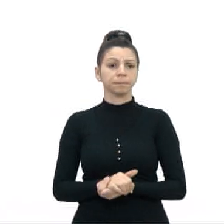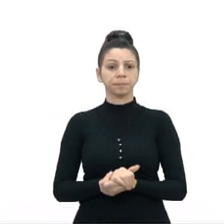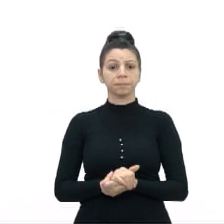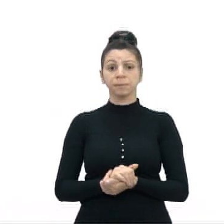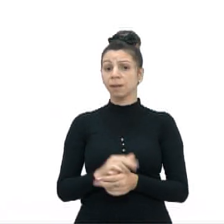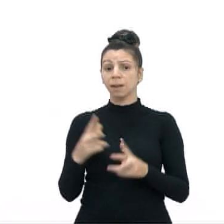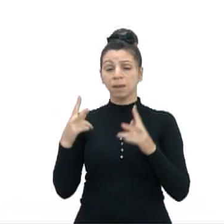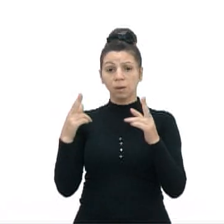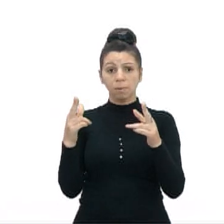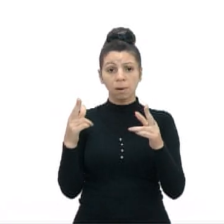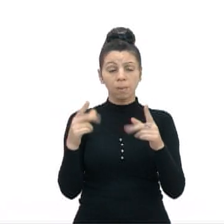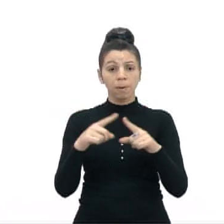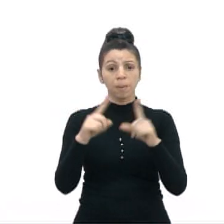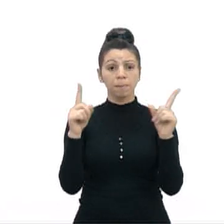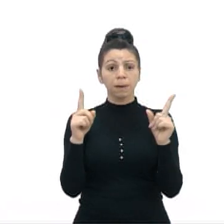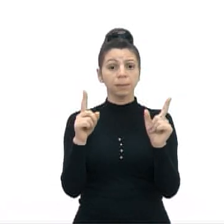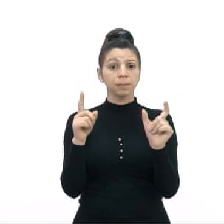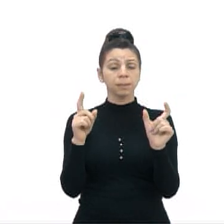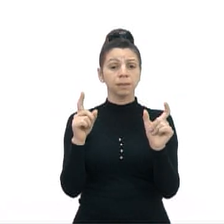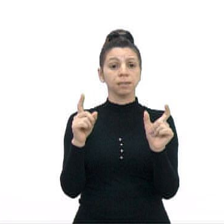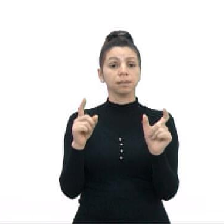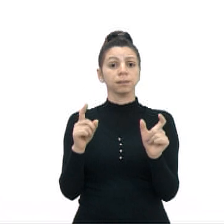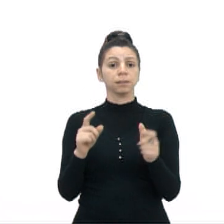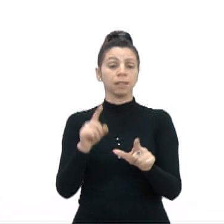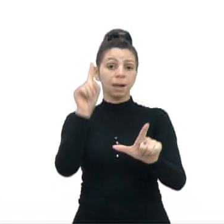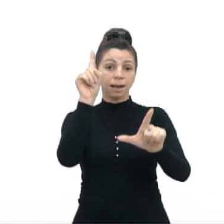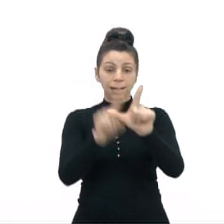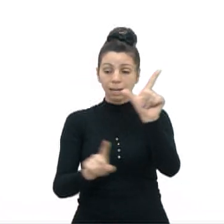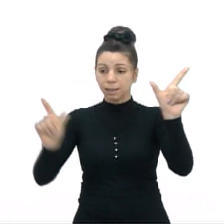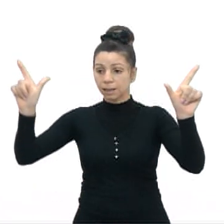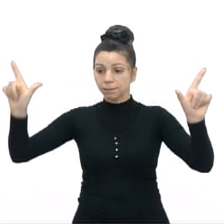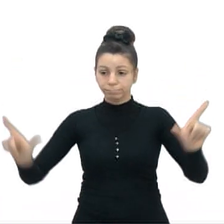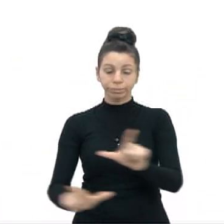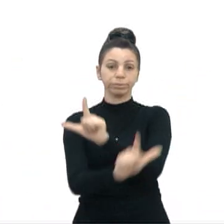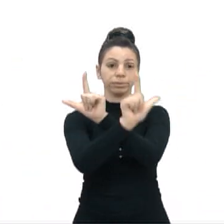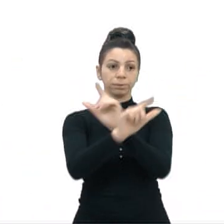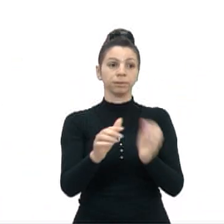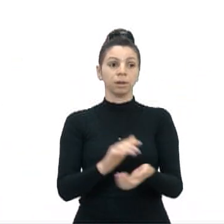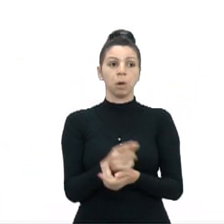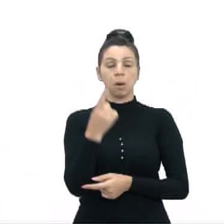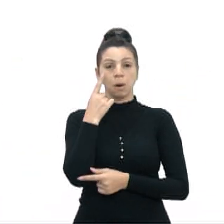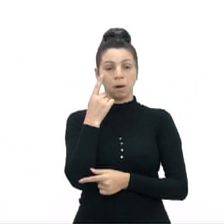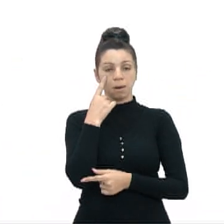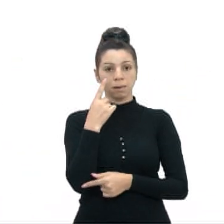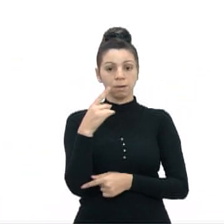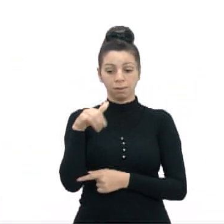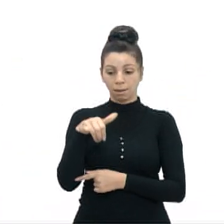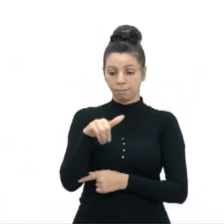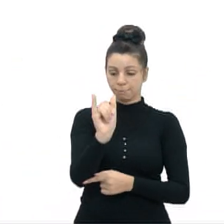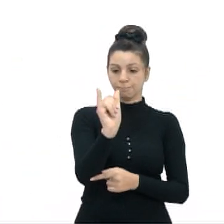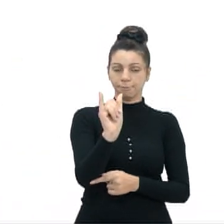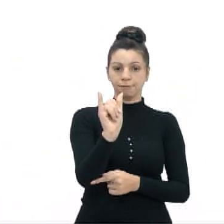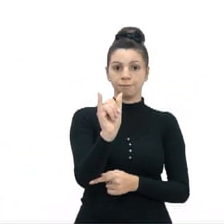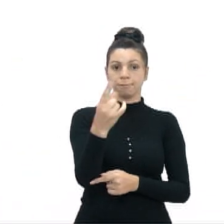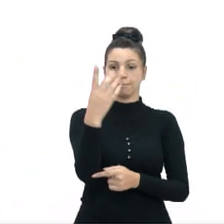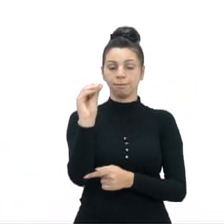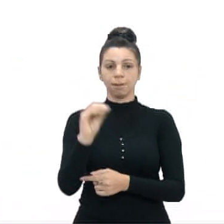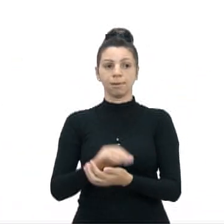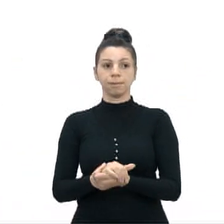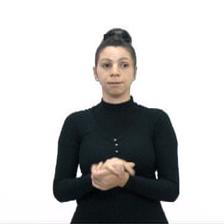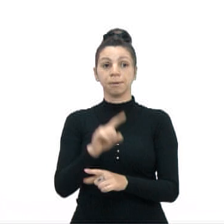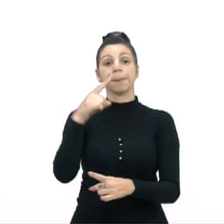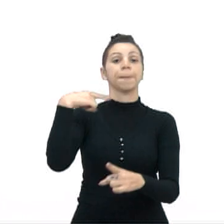as letras estarão invertidas. Eu tenho y dezenas, então eu tenho 10y mais